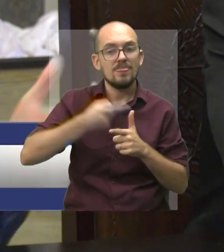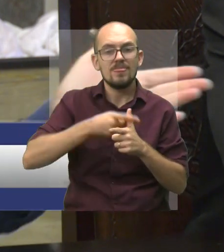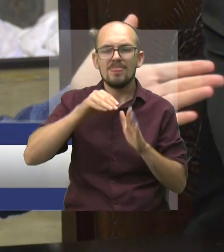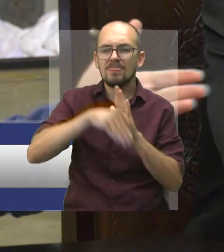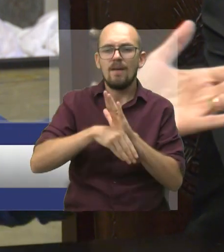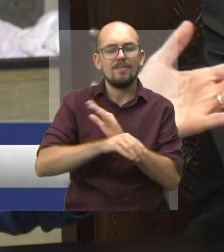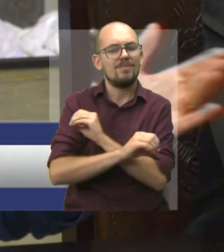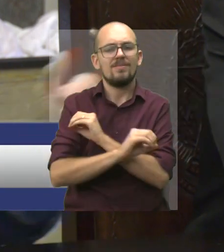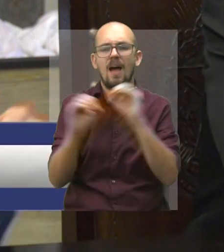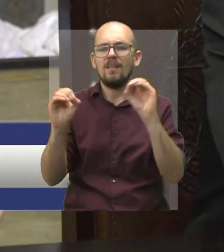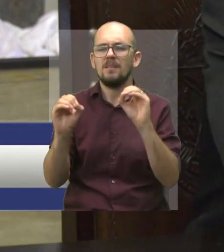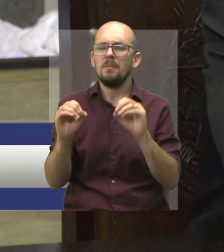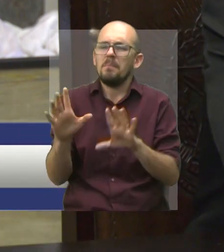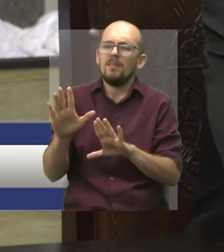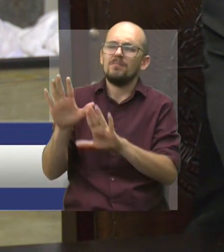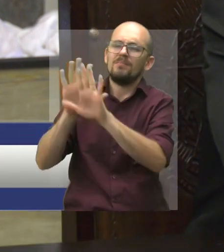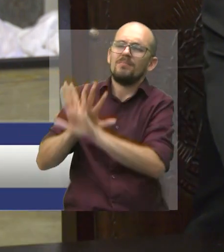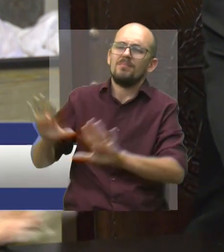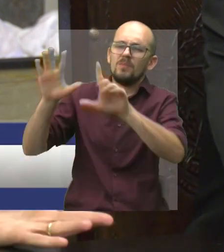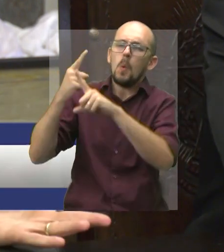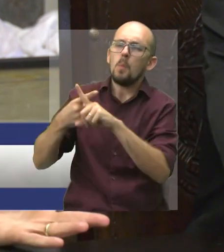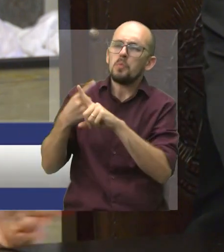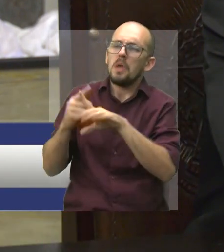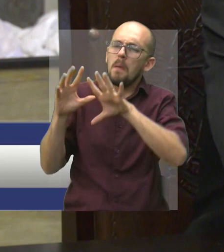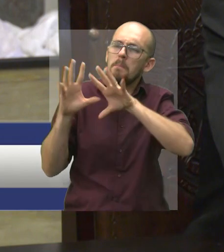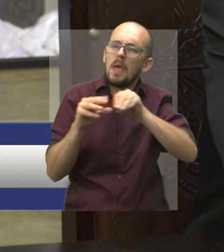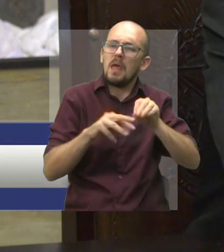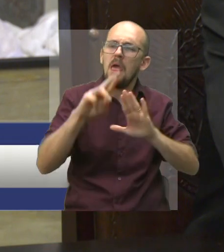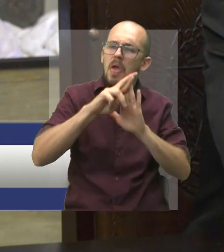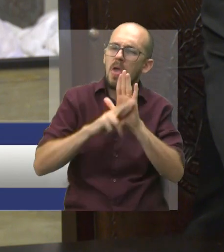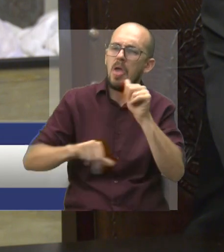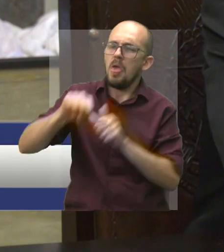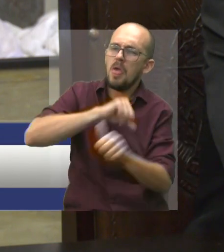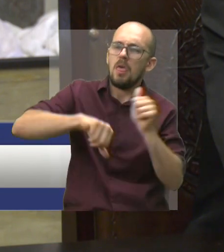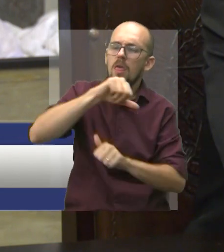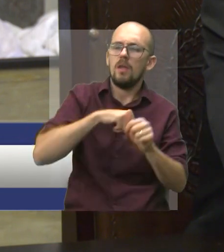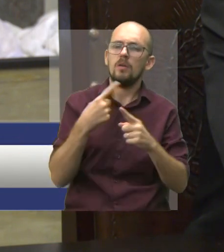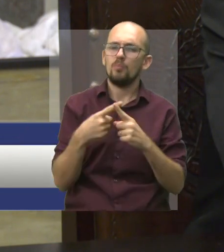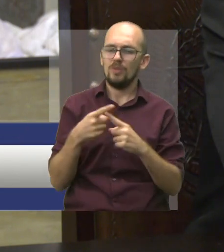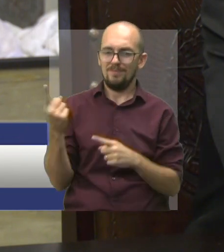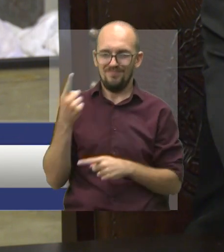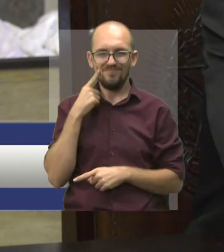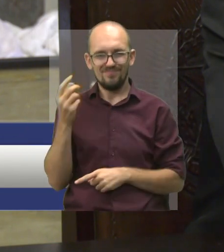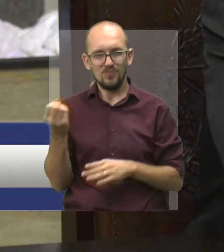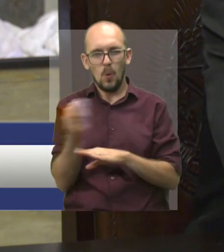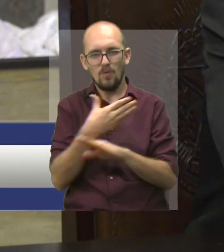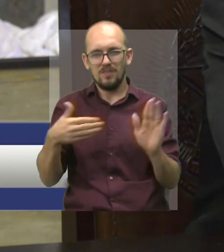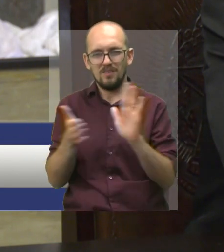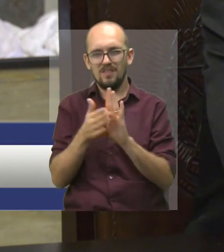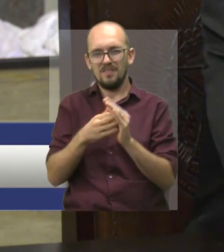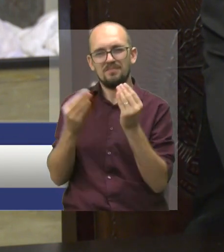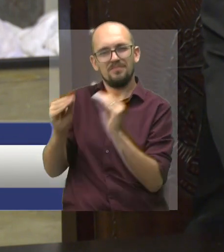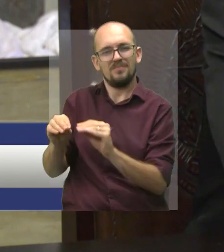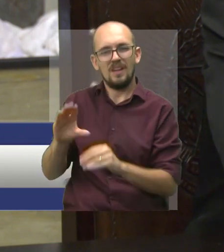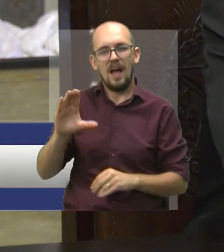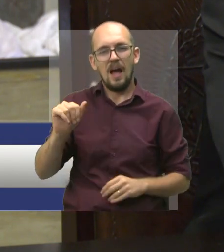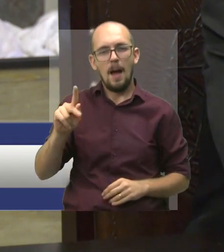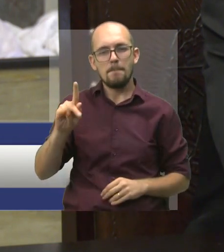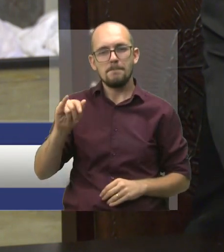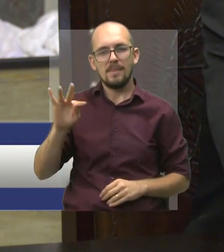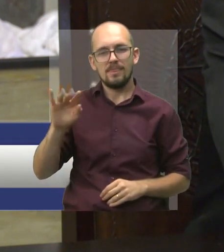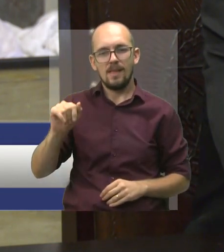o que querem fazer? Olha, esse sistema de capitalização que foi mostrado pela professora